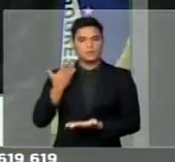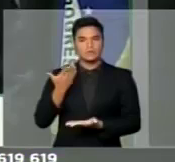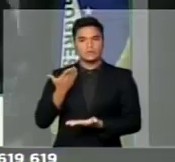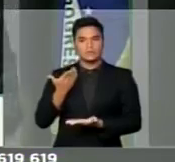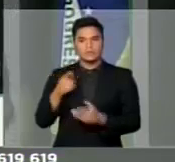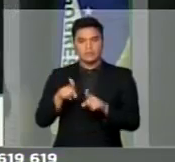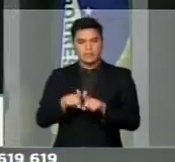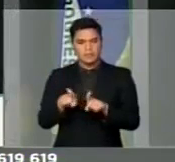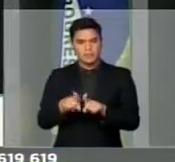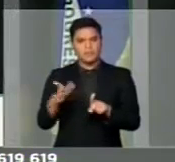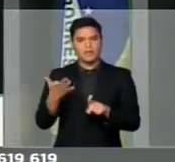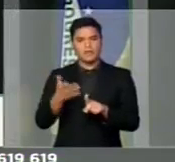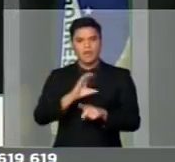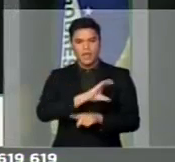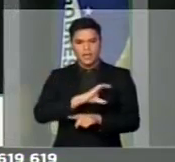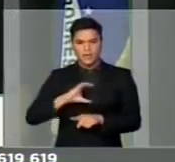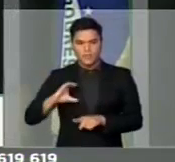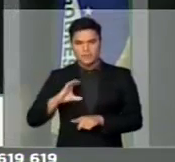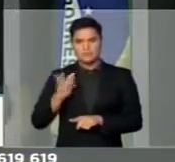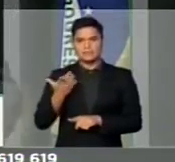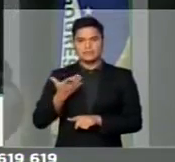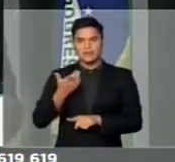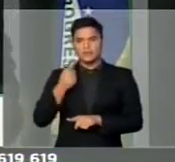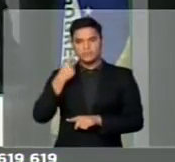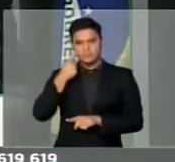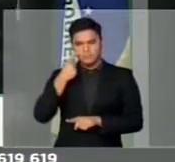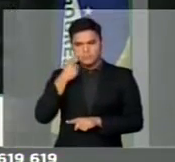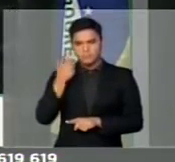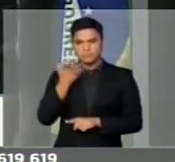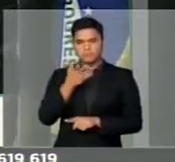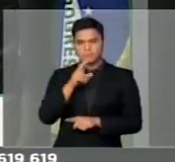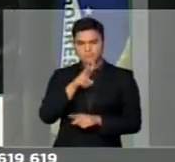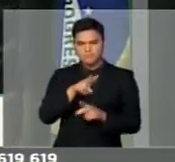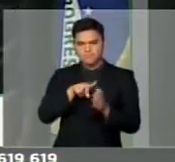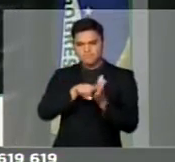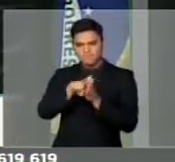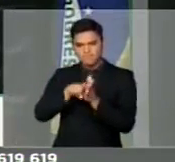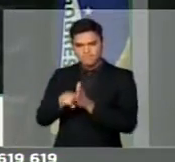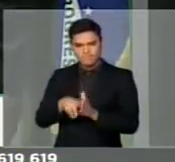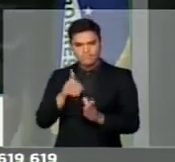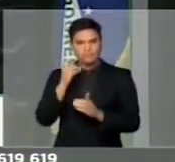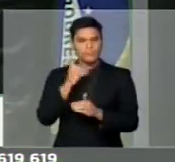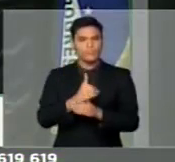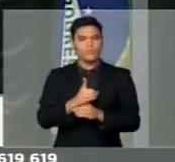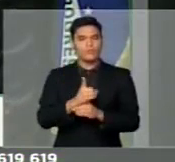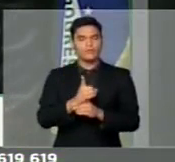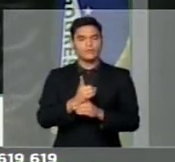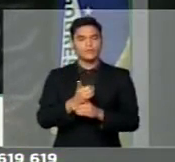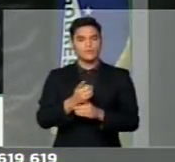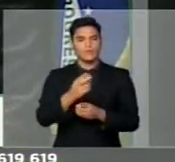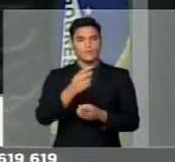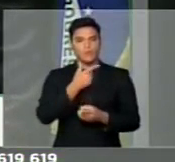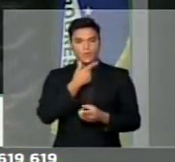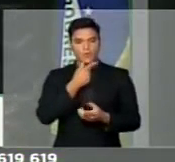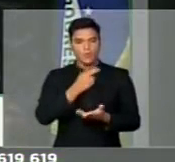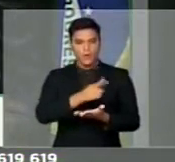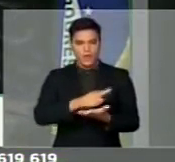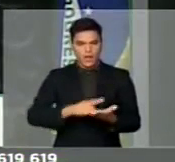que a Comissão Parlamentar de Inquérito obteve, nós chegamos a um relatório pela subrelatoria que me